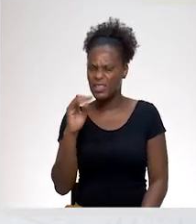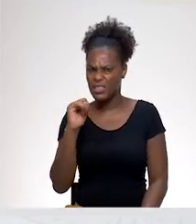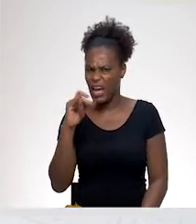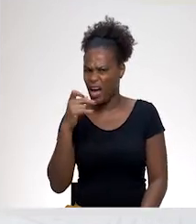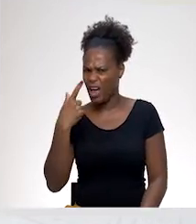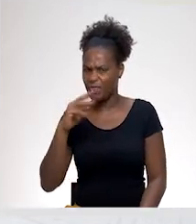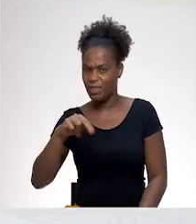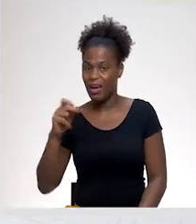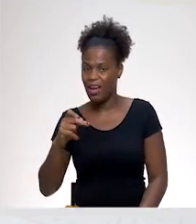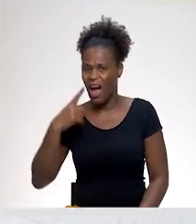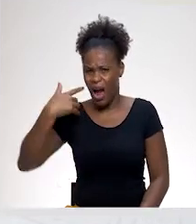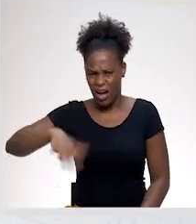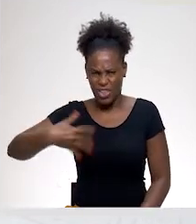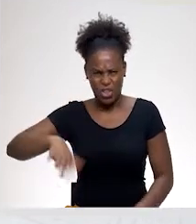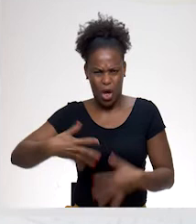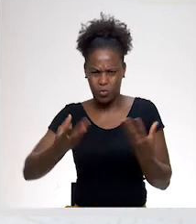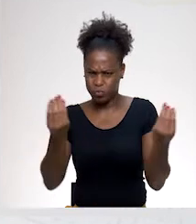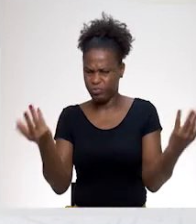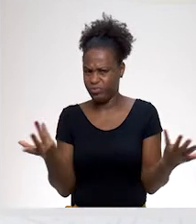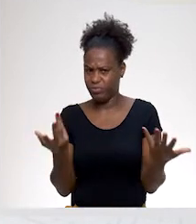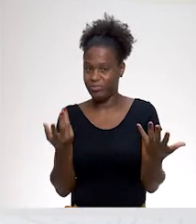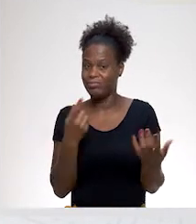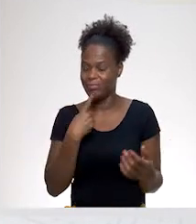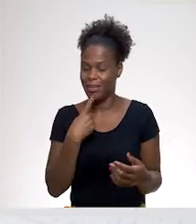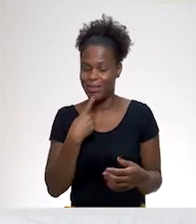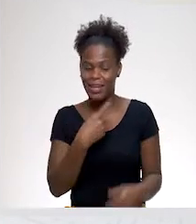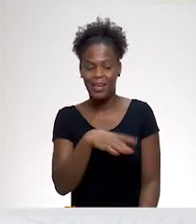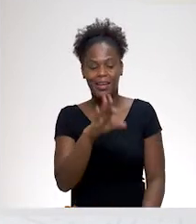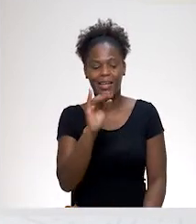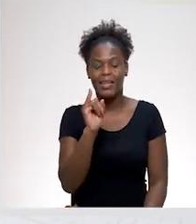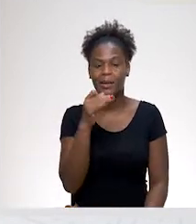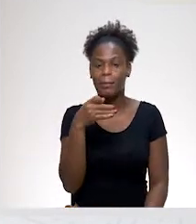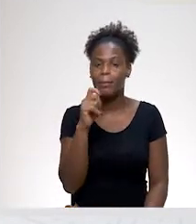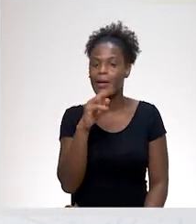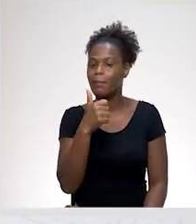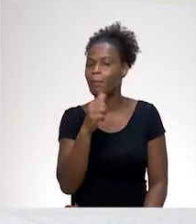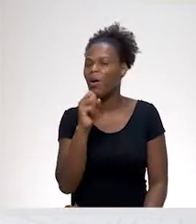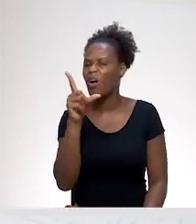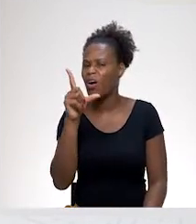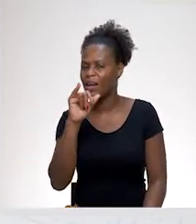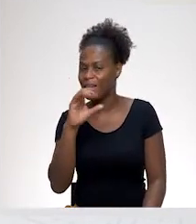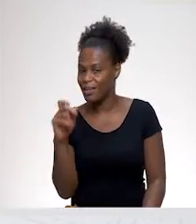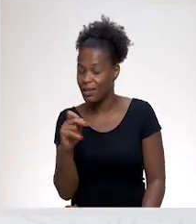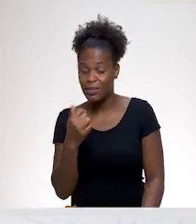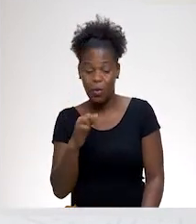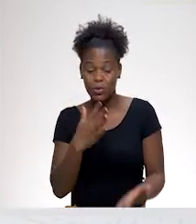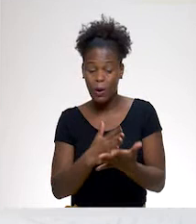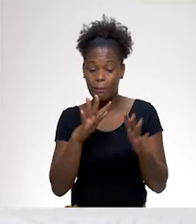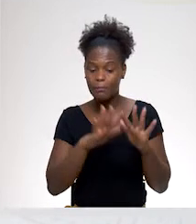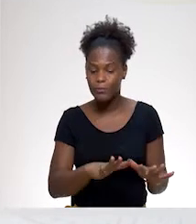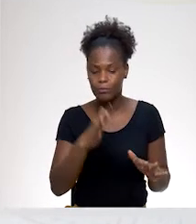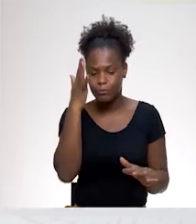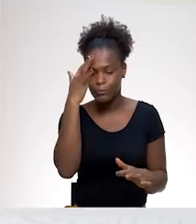ou excessiva. Trata-se de quê? Um exagero. Descartes não só suspende o